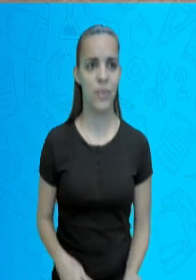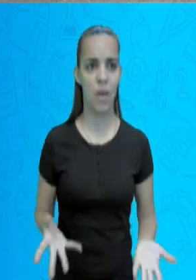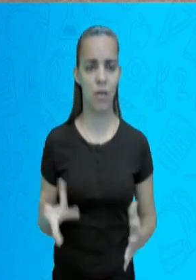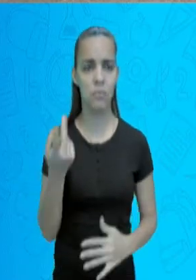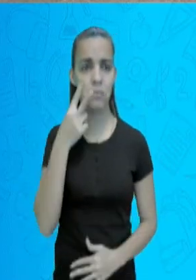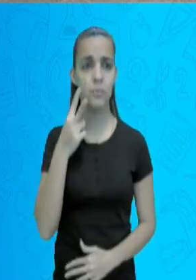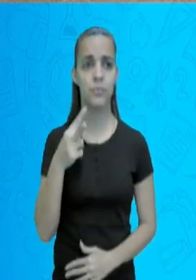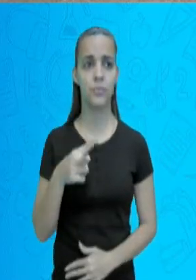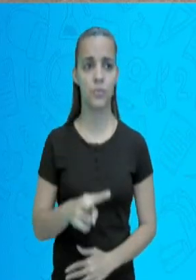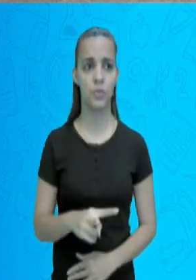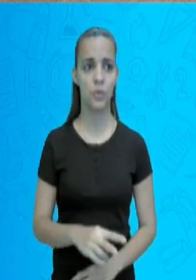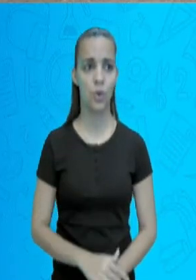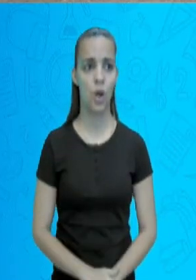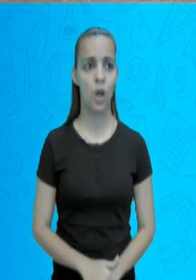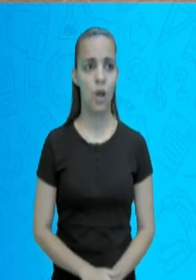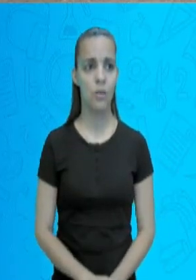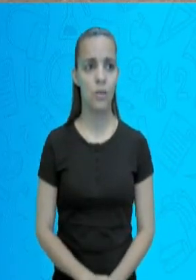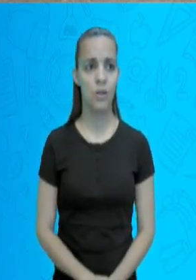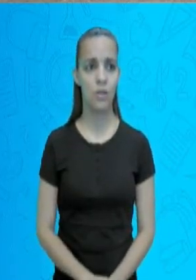ver